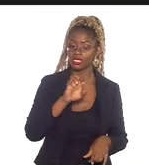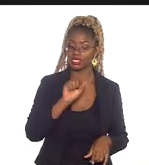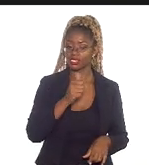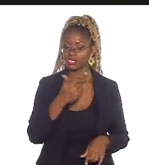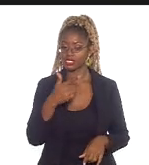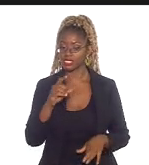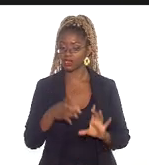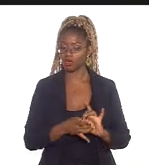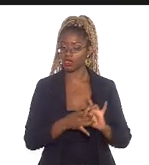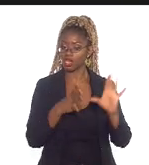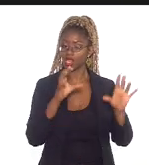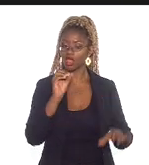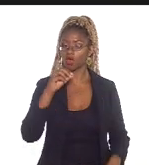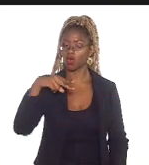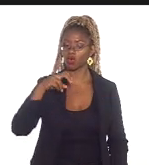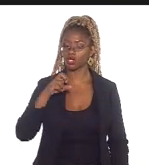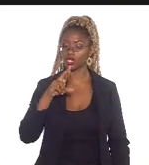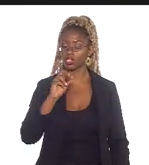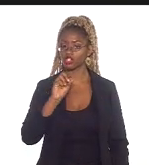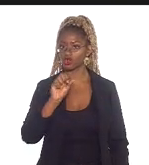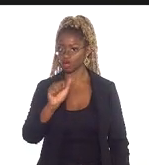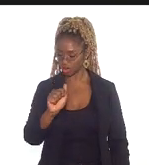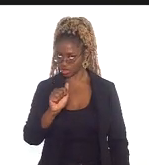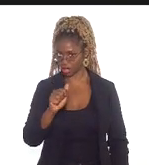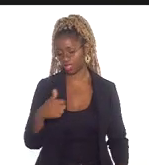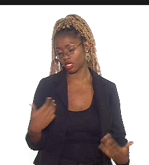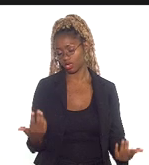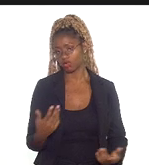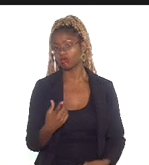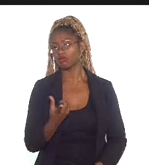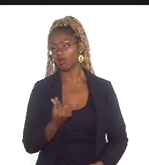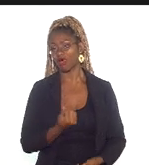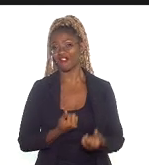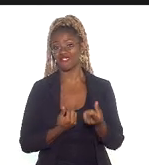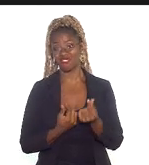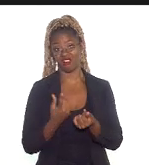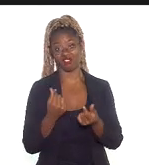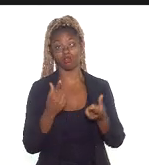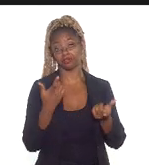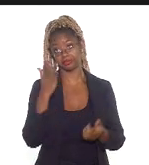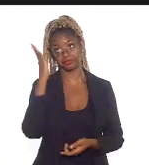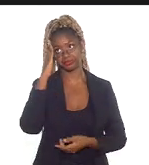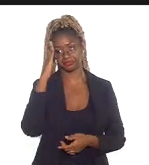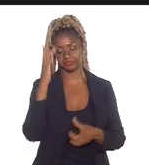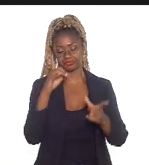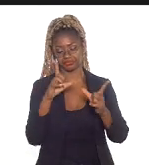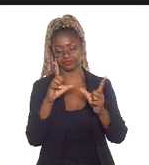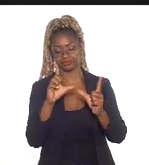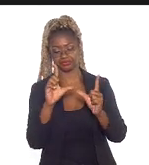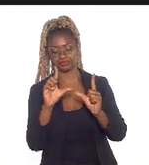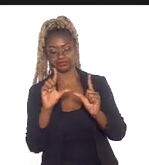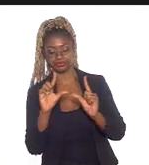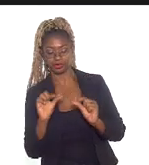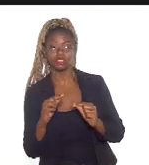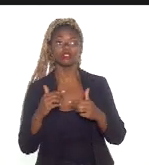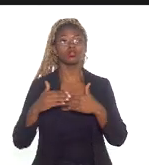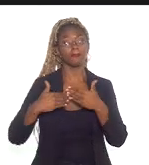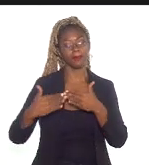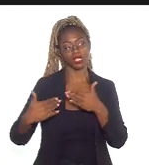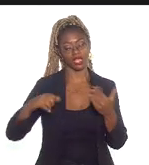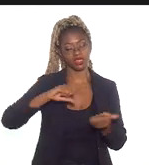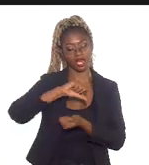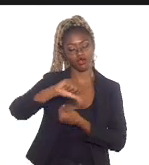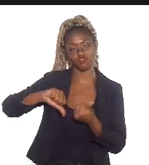que são valores, obviamente, ainda muito inferiores, isso em processo de transformação,